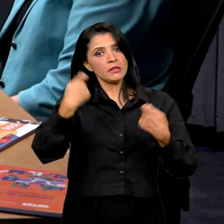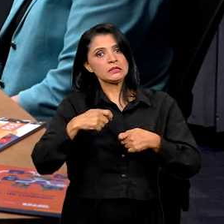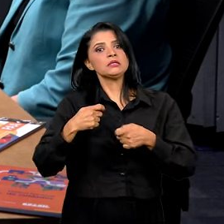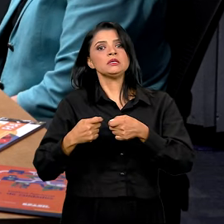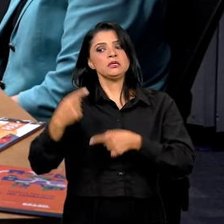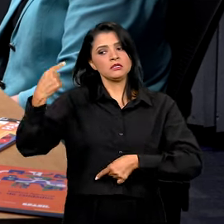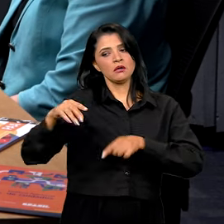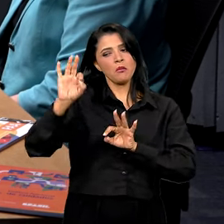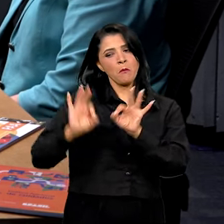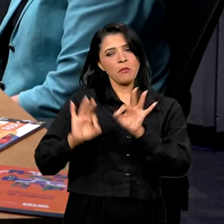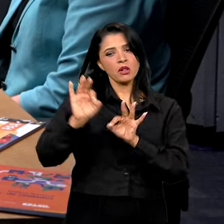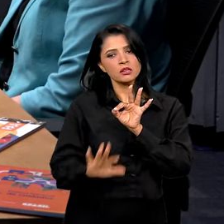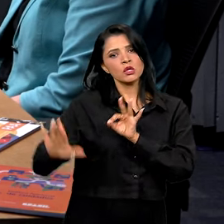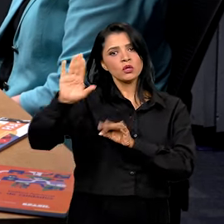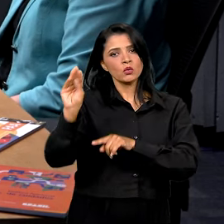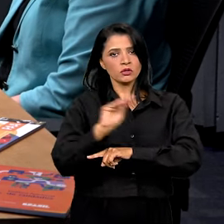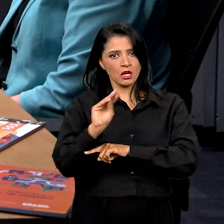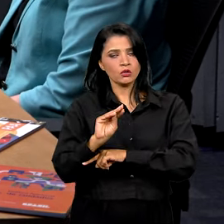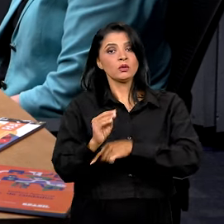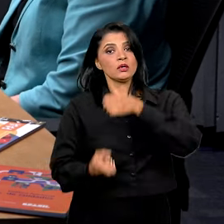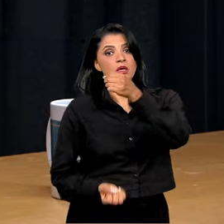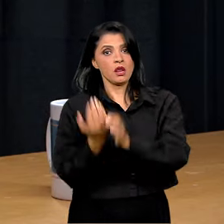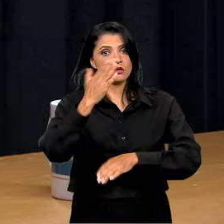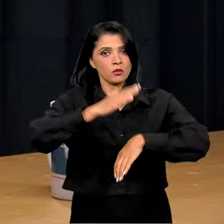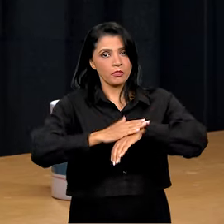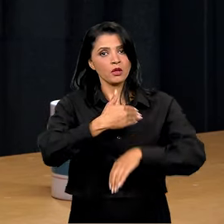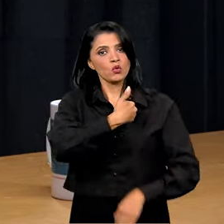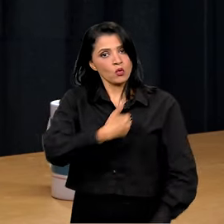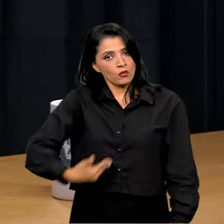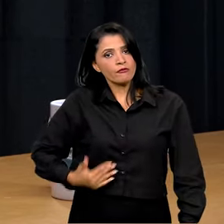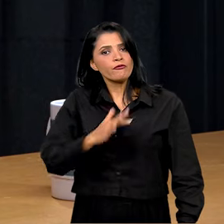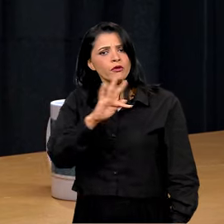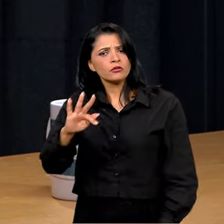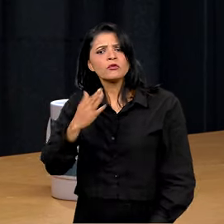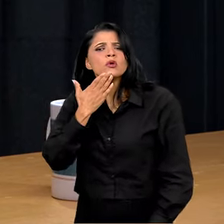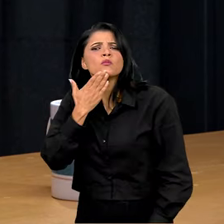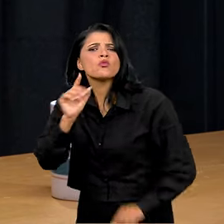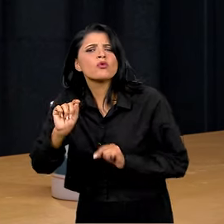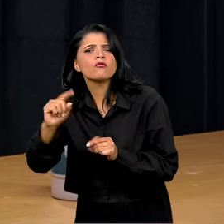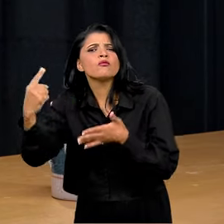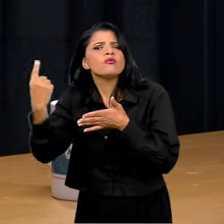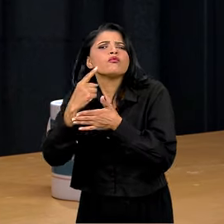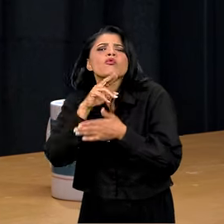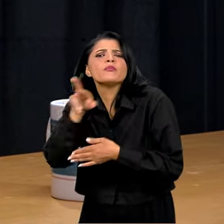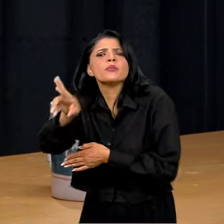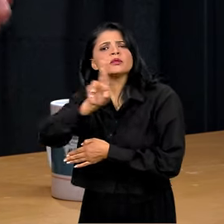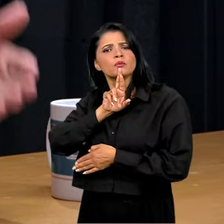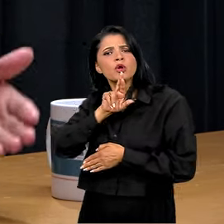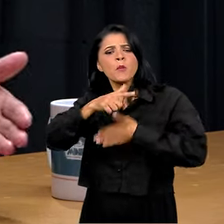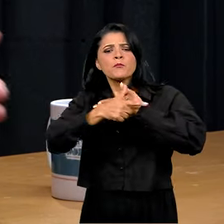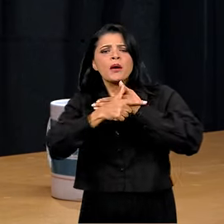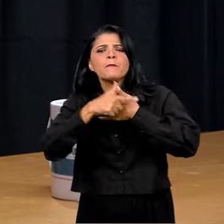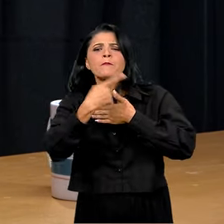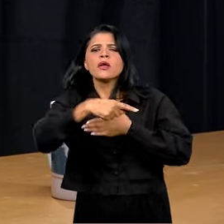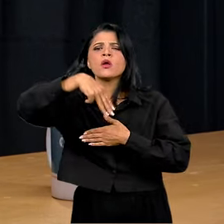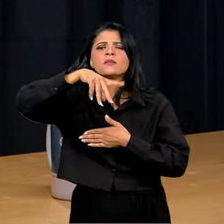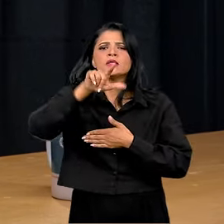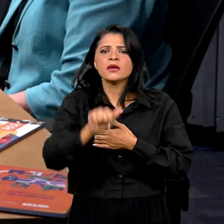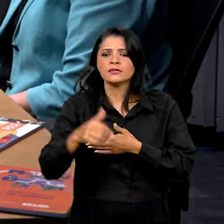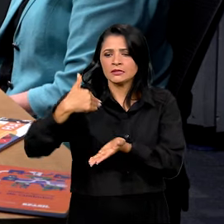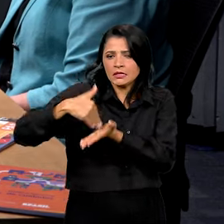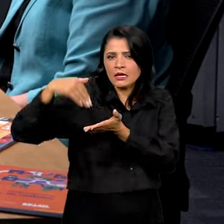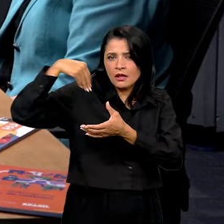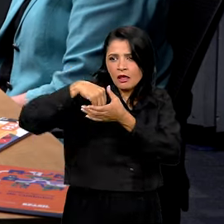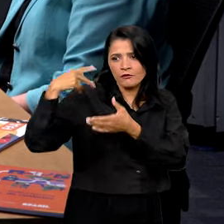nacional de cuidados elaborado pelo Governo Federal então eu quero saber por favor qual o papel do MDS da secretaria que a senhora